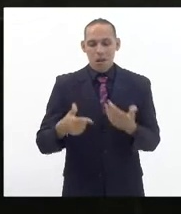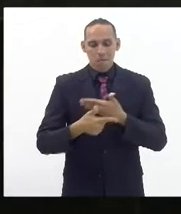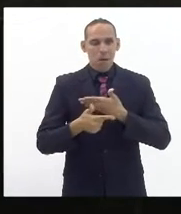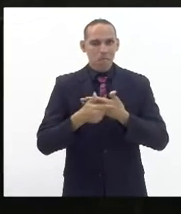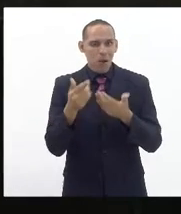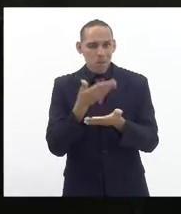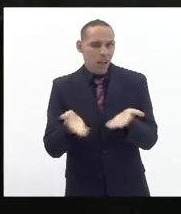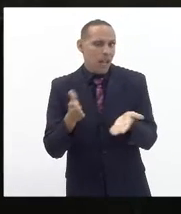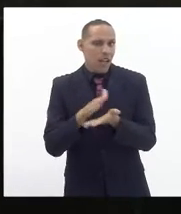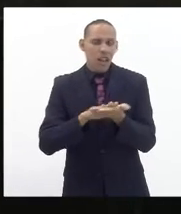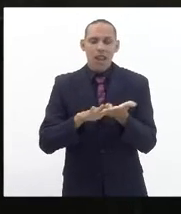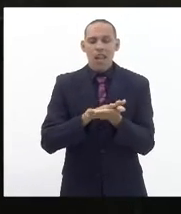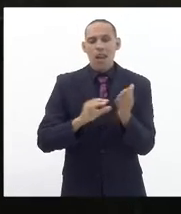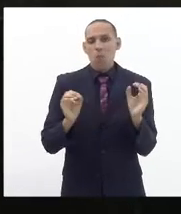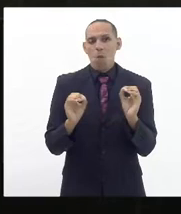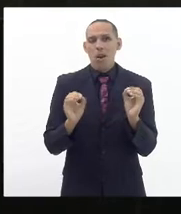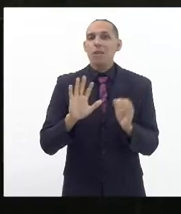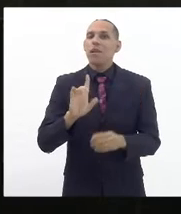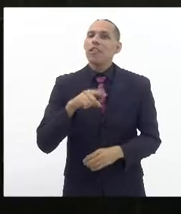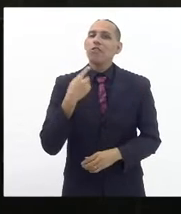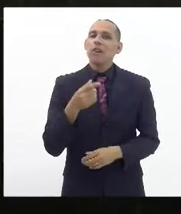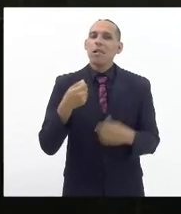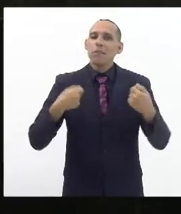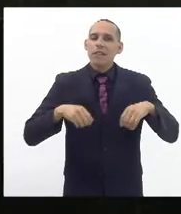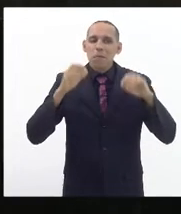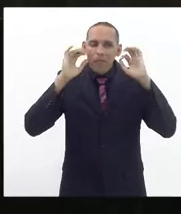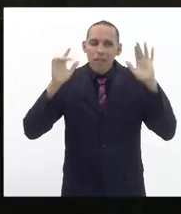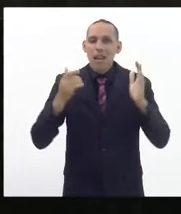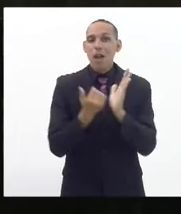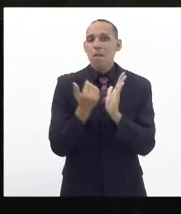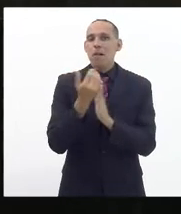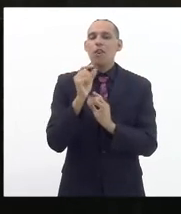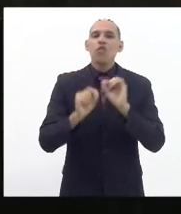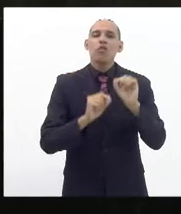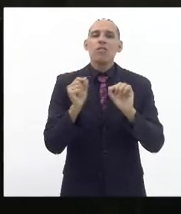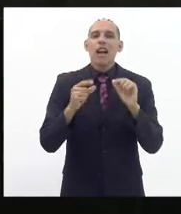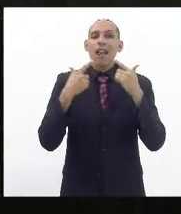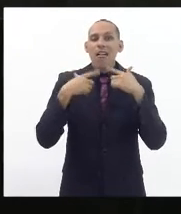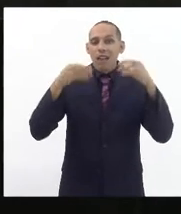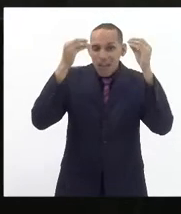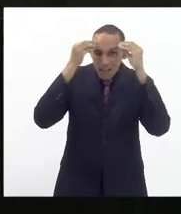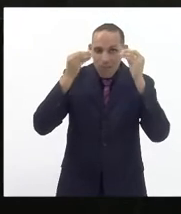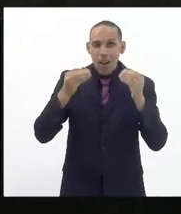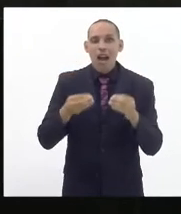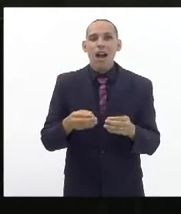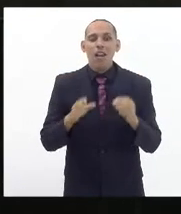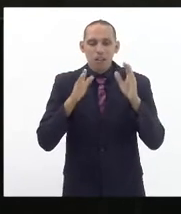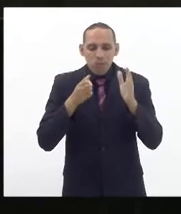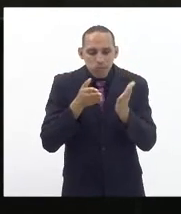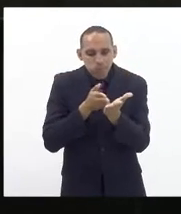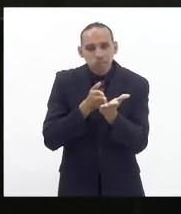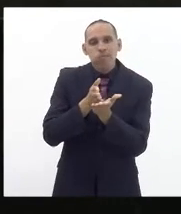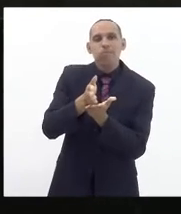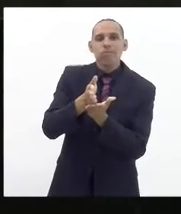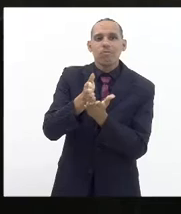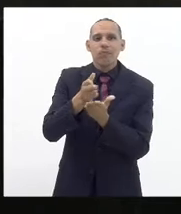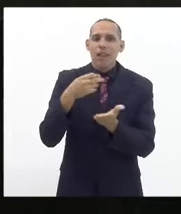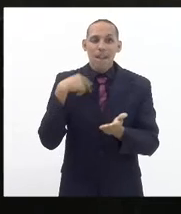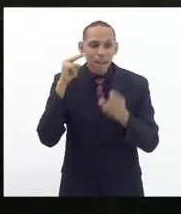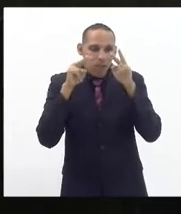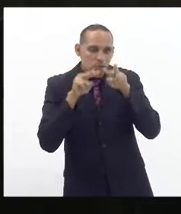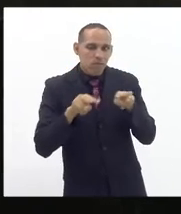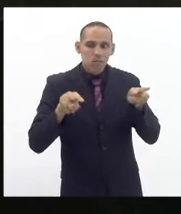aqui. Mas, cada vez mais, a gente tem que pensar e refletir o quanto que a linguagem ela orienta. Para quem não vê a imagem que eu vejo